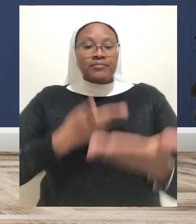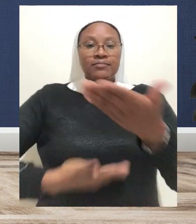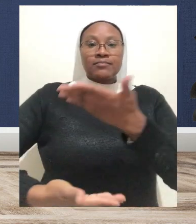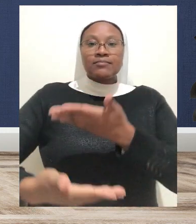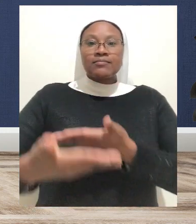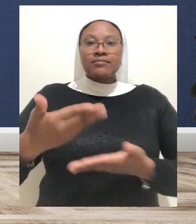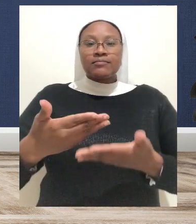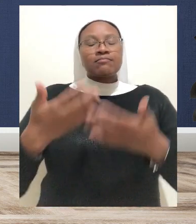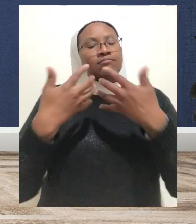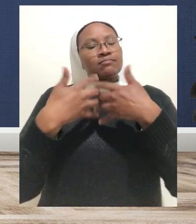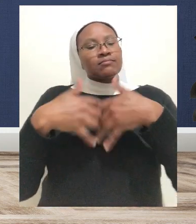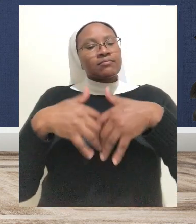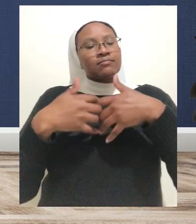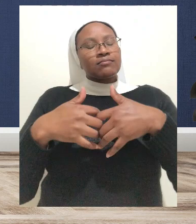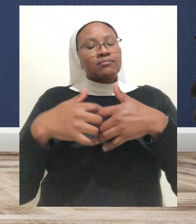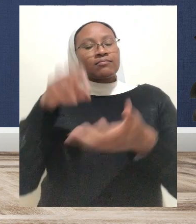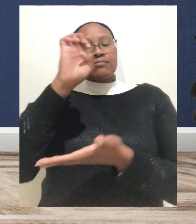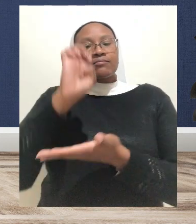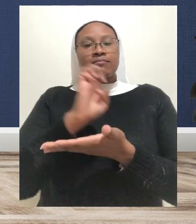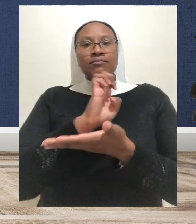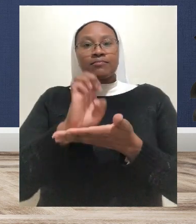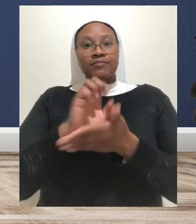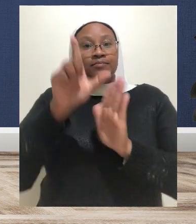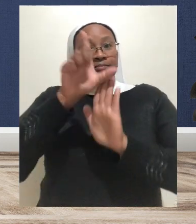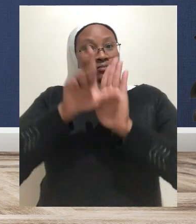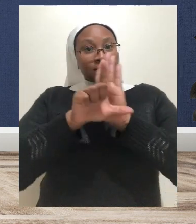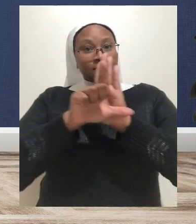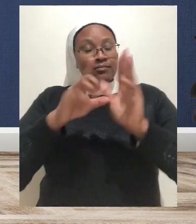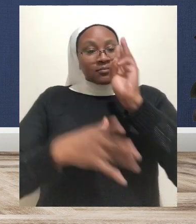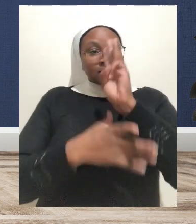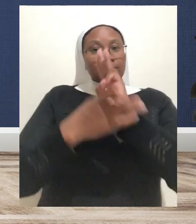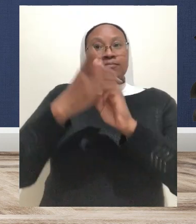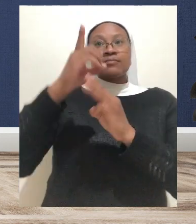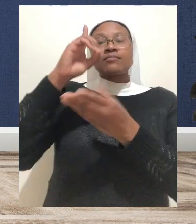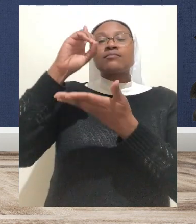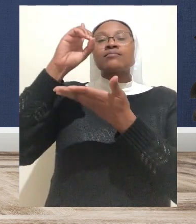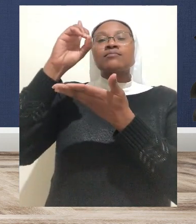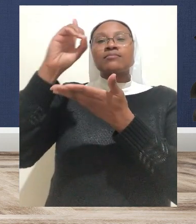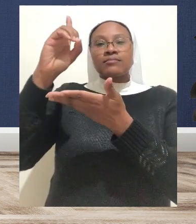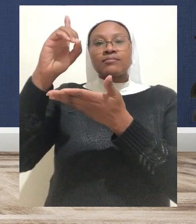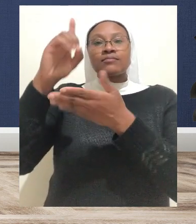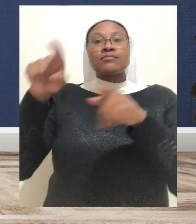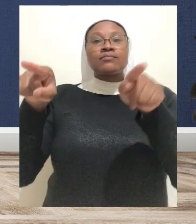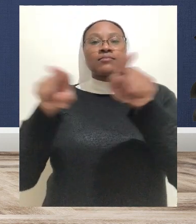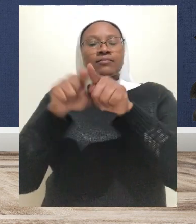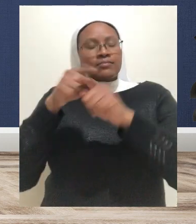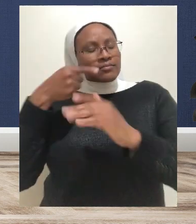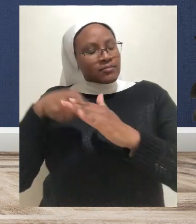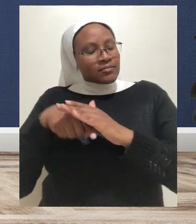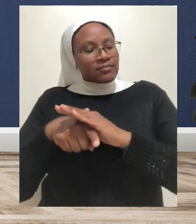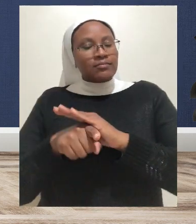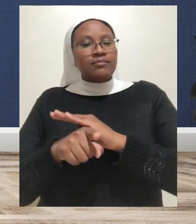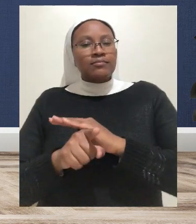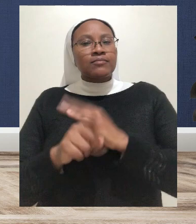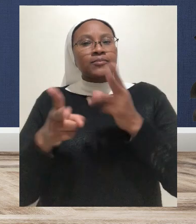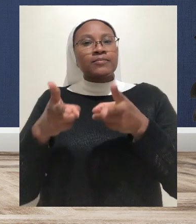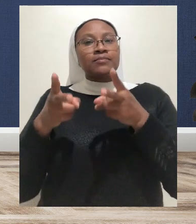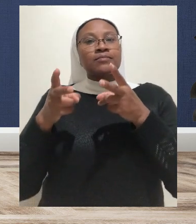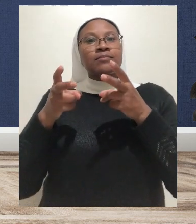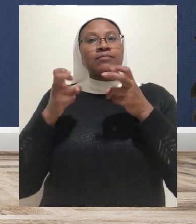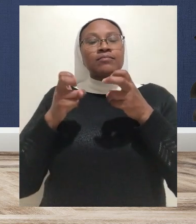ao próximo. Se refletirmos neste Evangelho da Liturgia da Santíssima Trindade, de forma mais